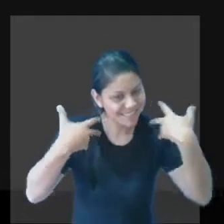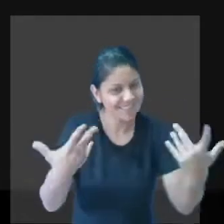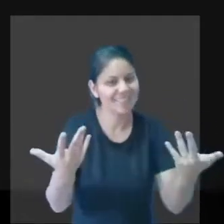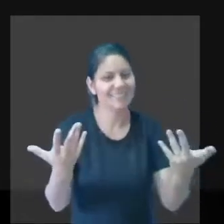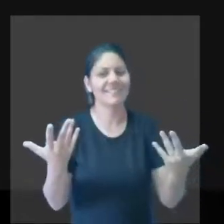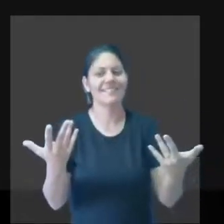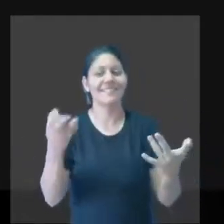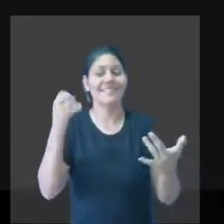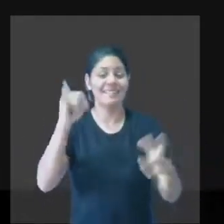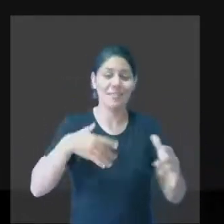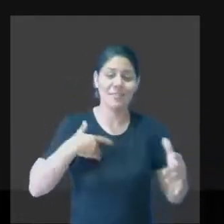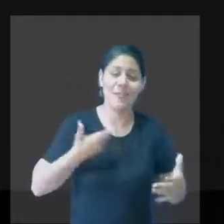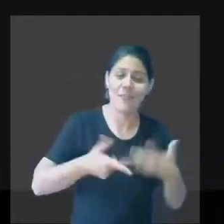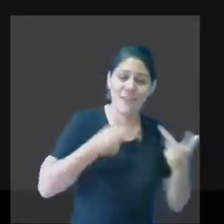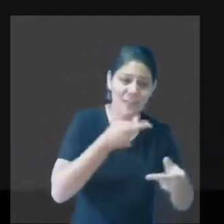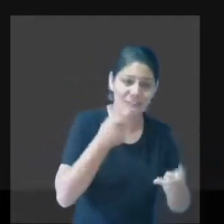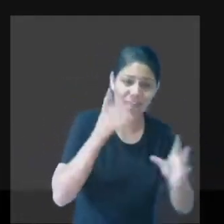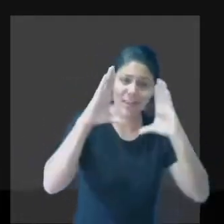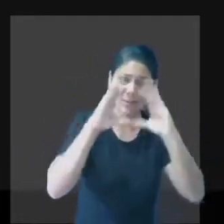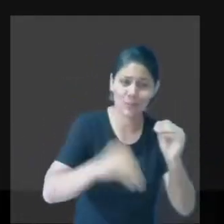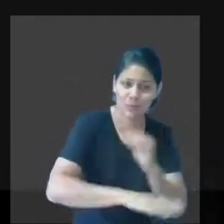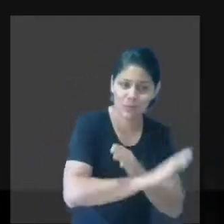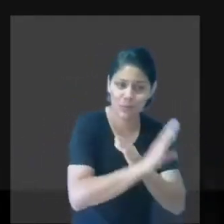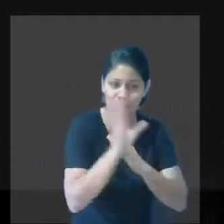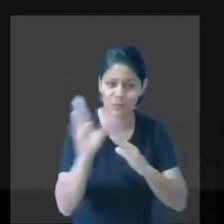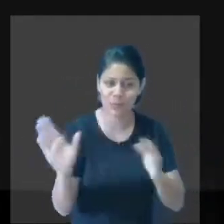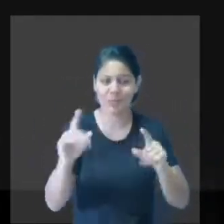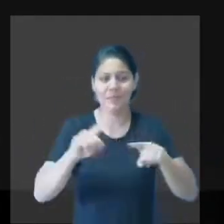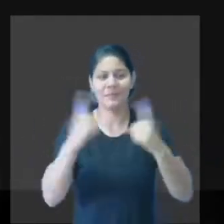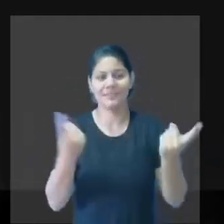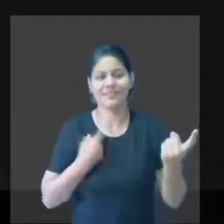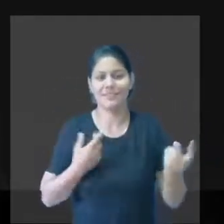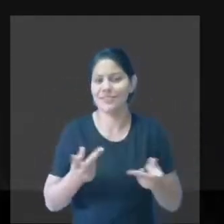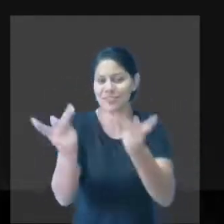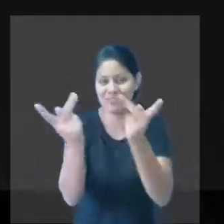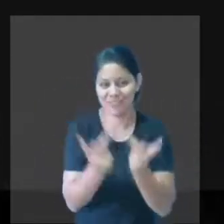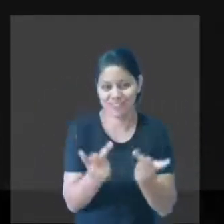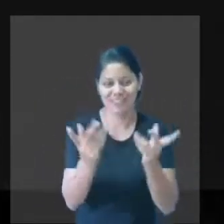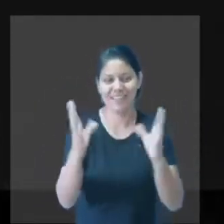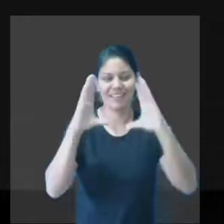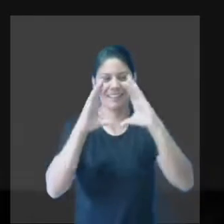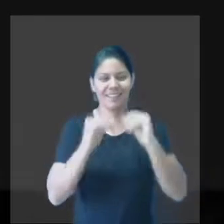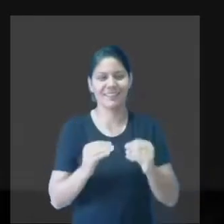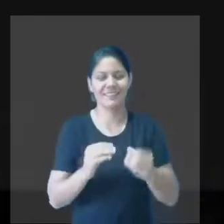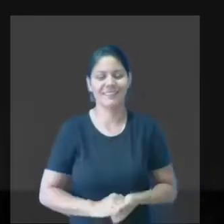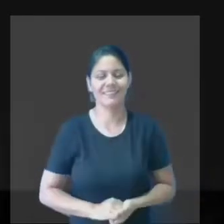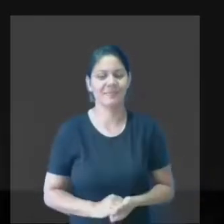for me levar pelo meu entusiasmo, falarei a noite toda, mas não sou convidado da noite. Quero também